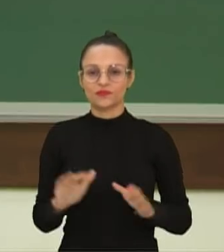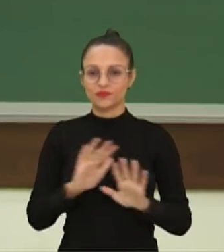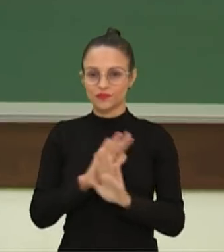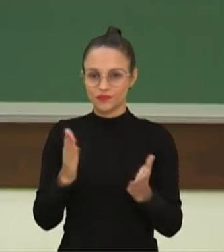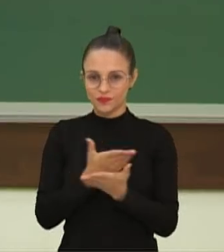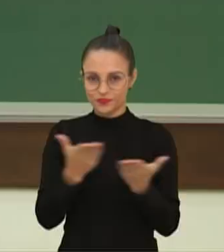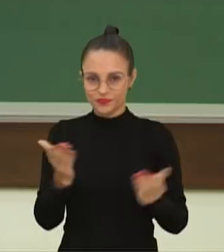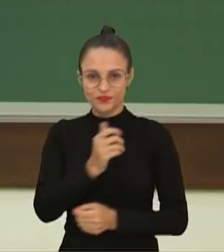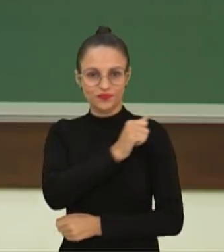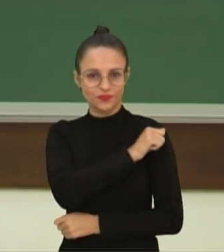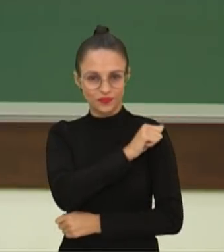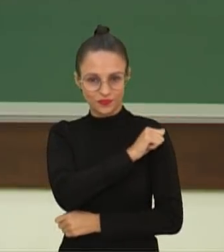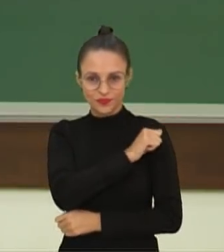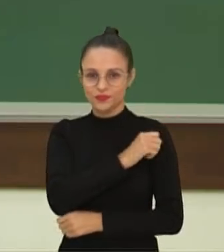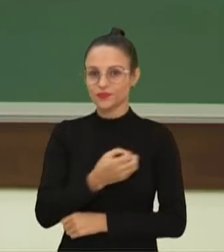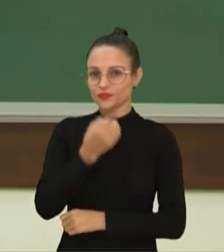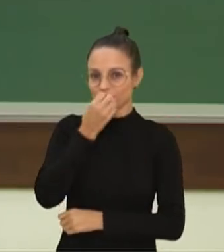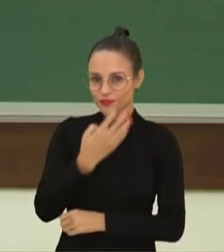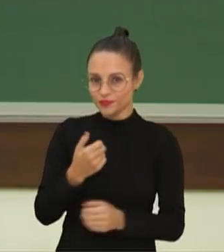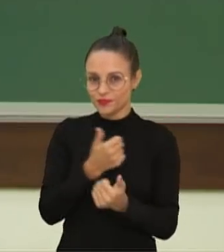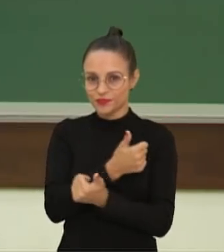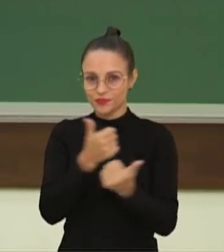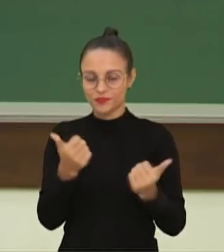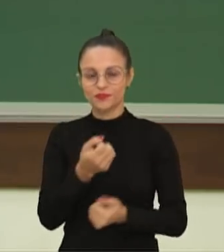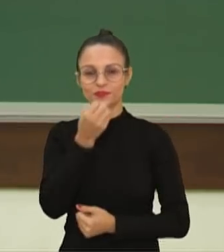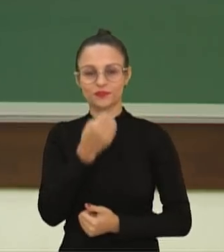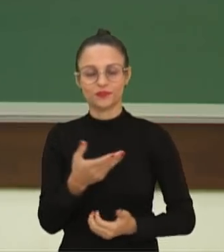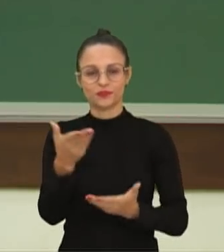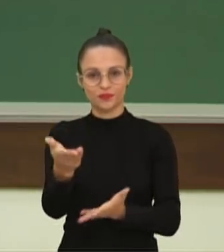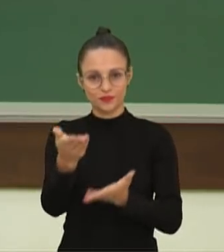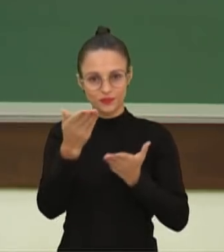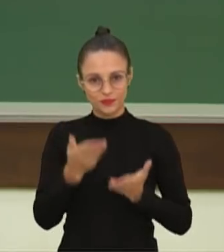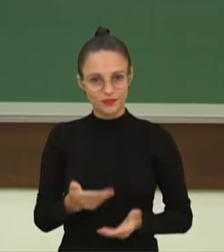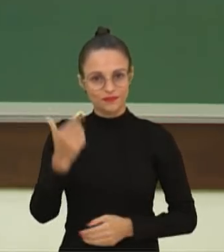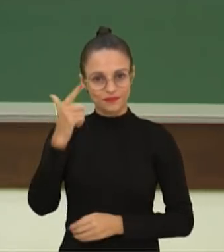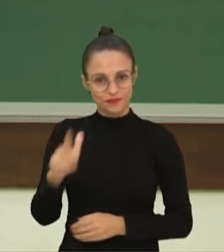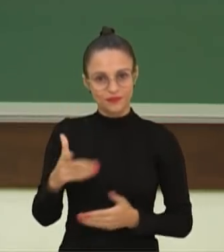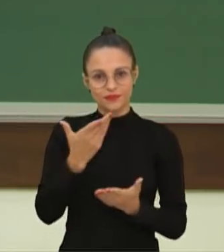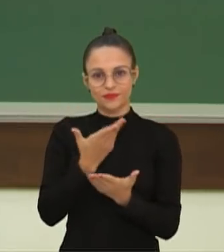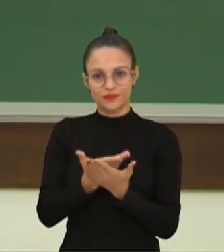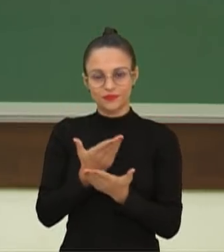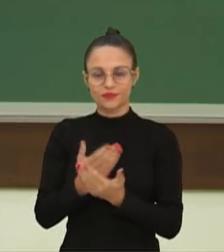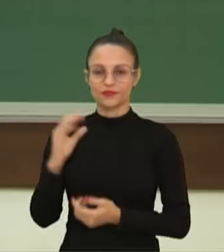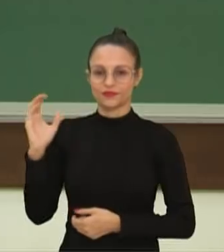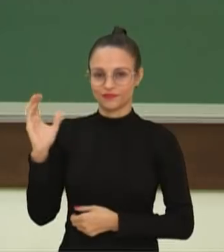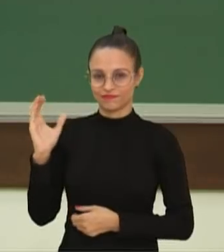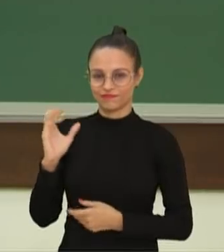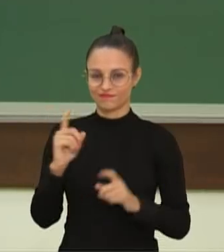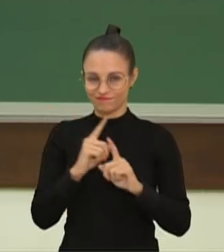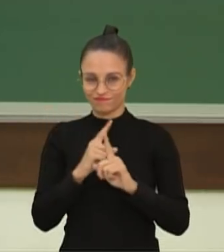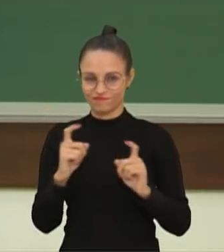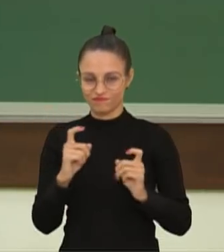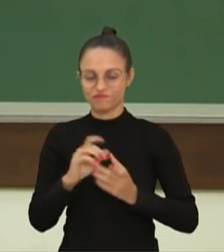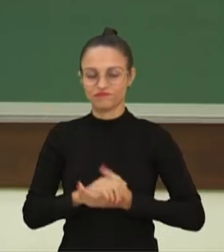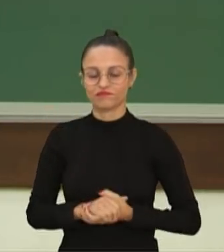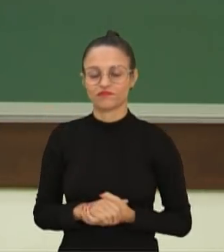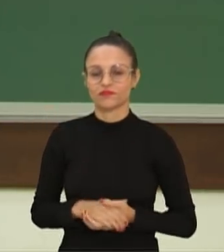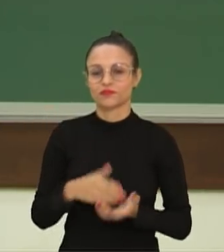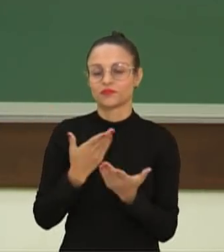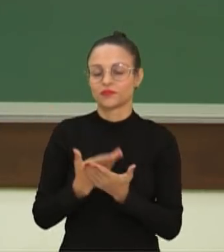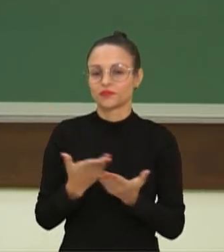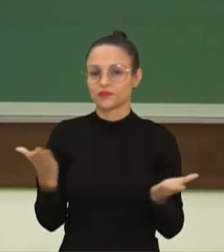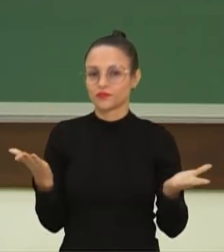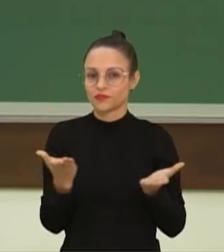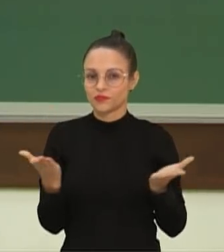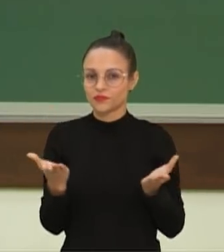Olá, alunos e alunas, tudo bem? Seja bem-vindo a mais uma aula de ciências. Na aula de